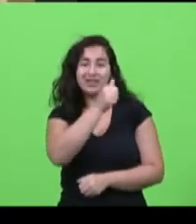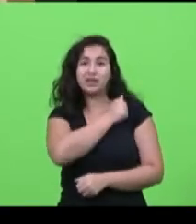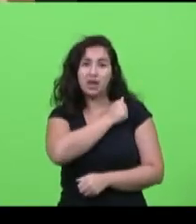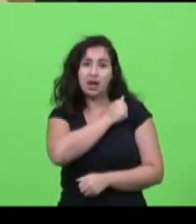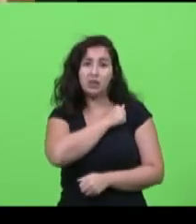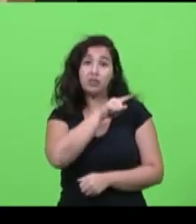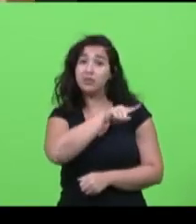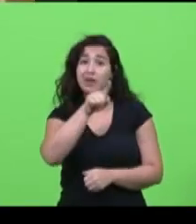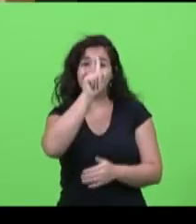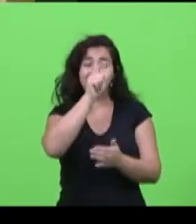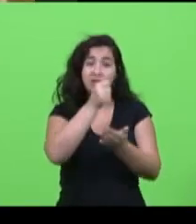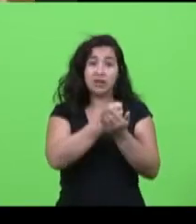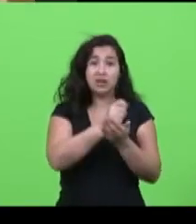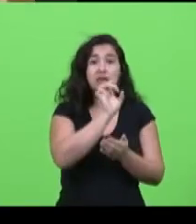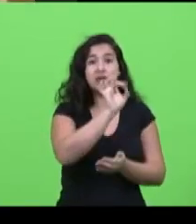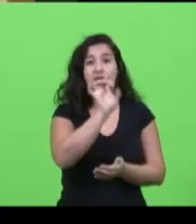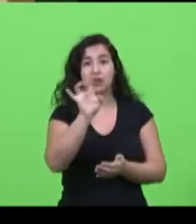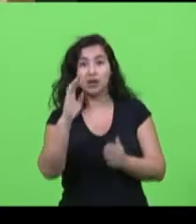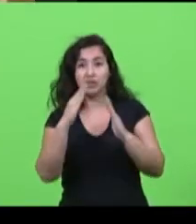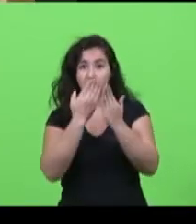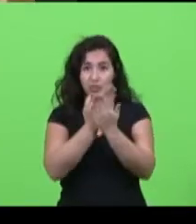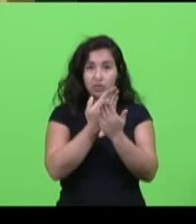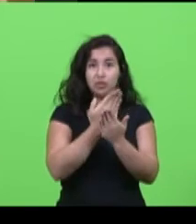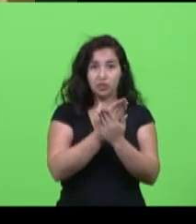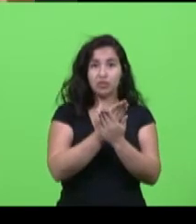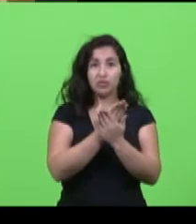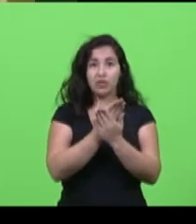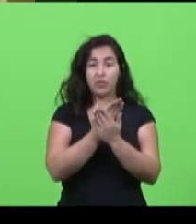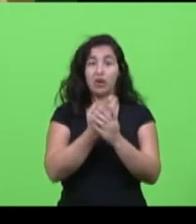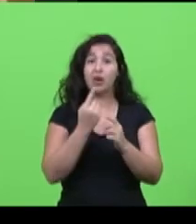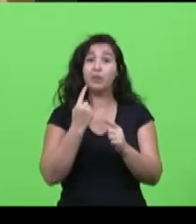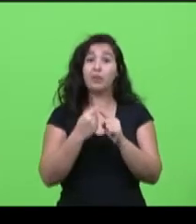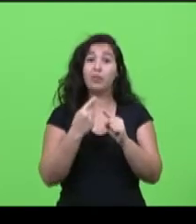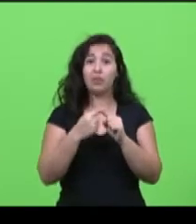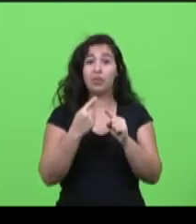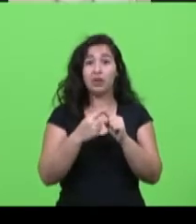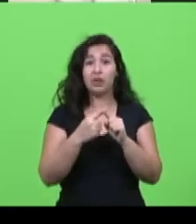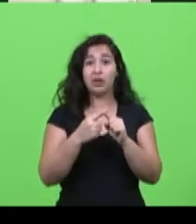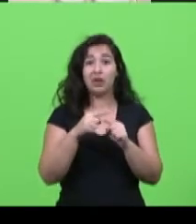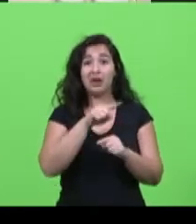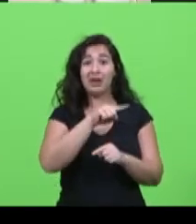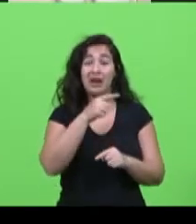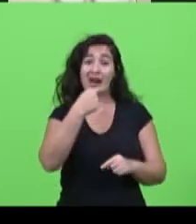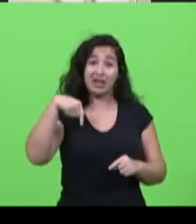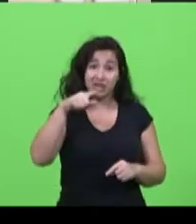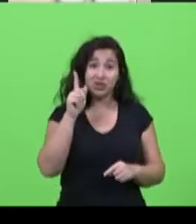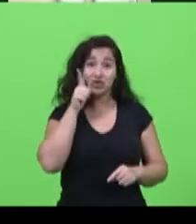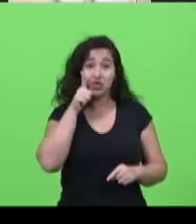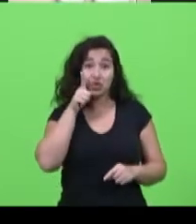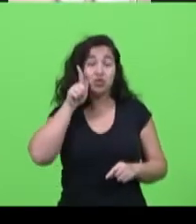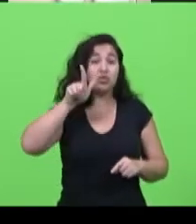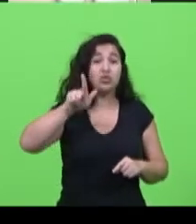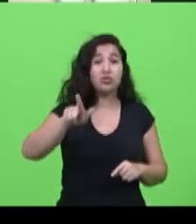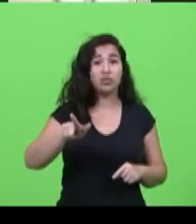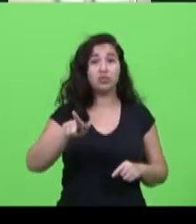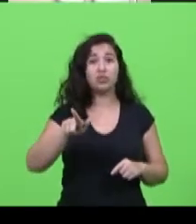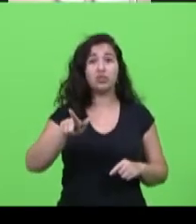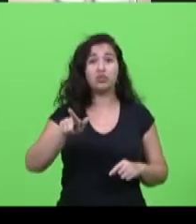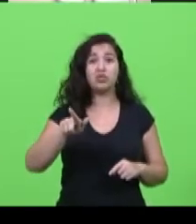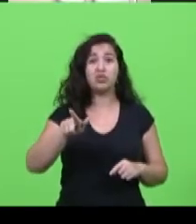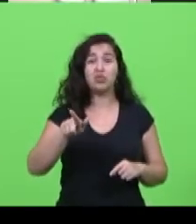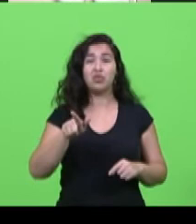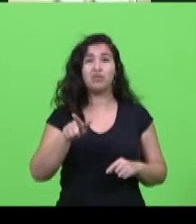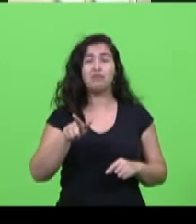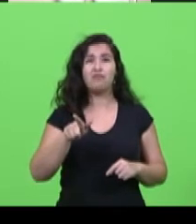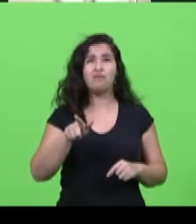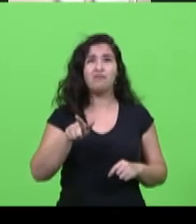decidirem a situação de cada escola. Muito provavelmente, nós não vamos conseguir, por mais que isso aí se peça, ou seja, o